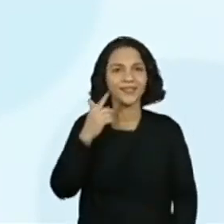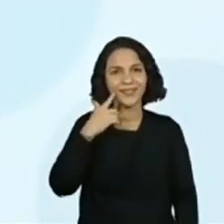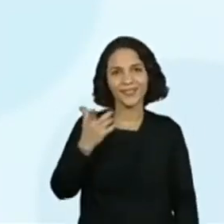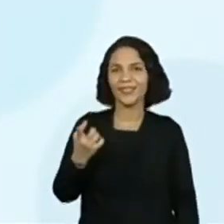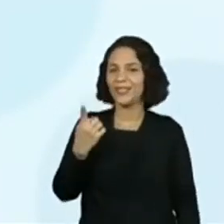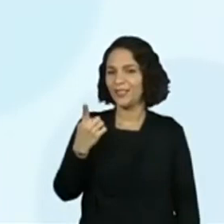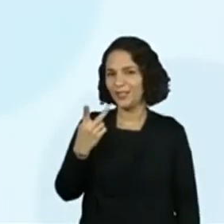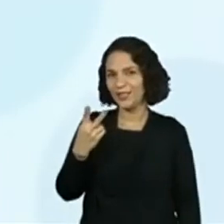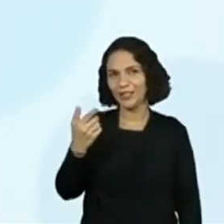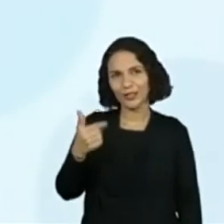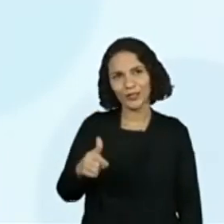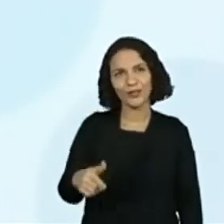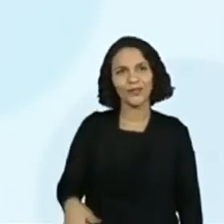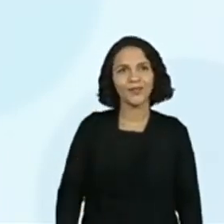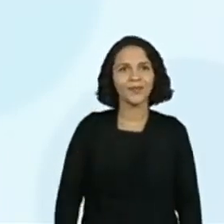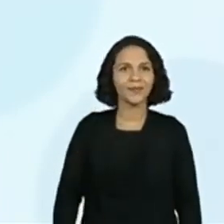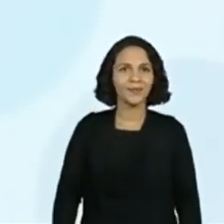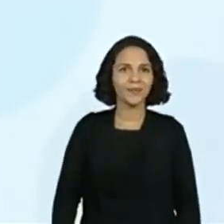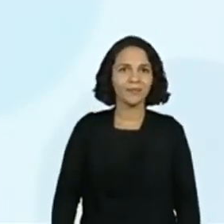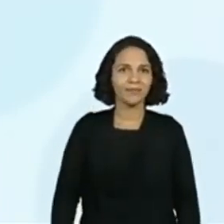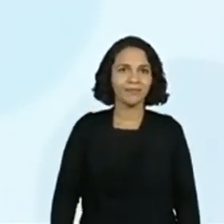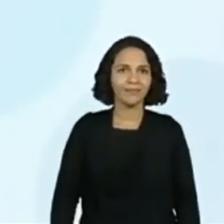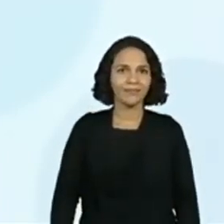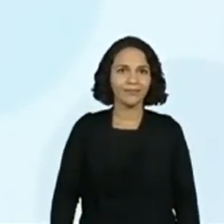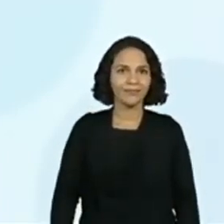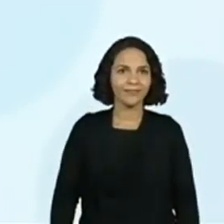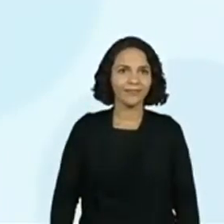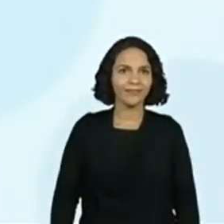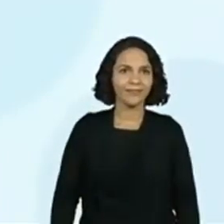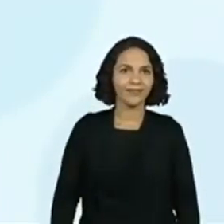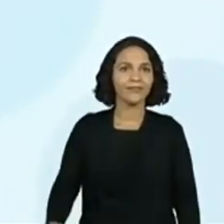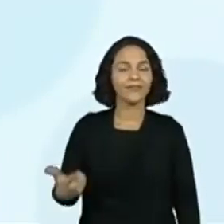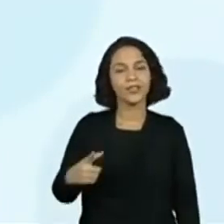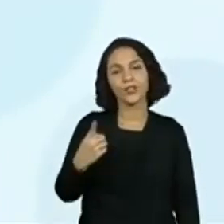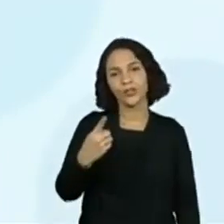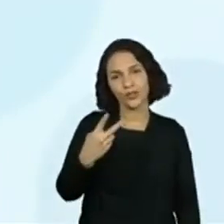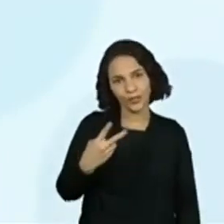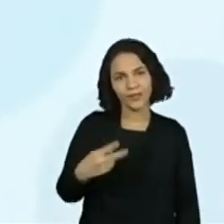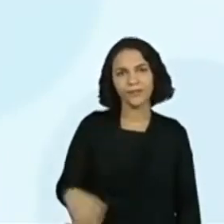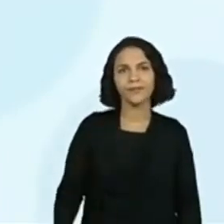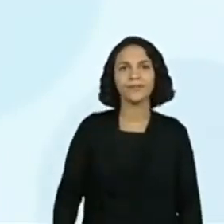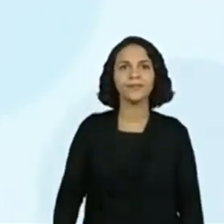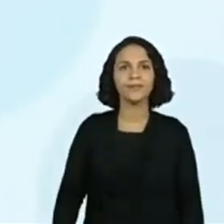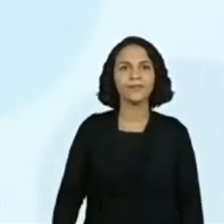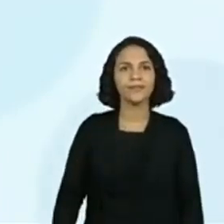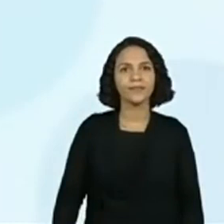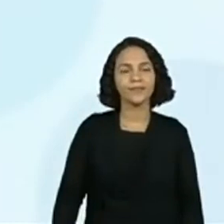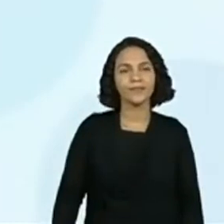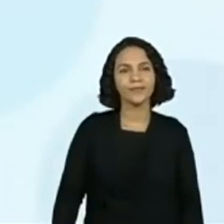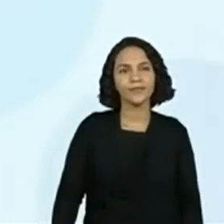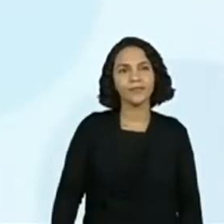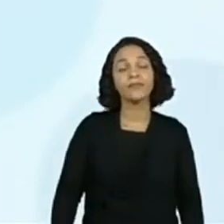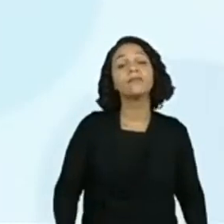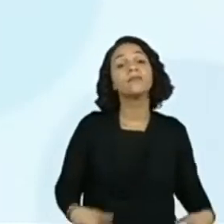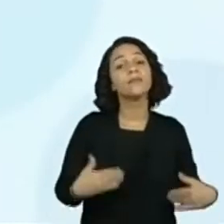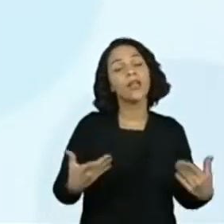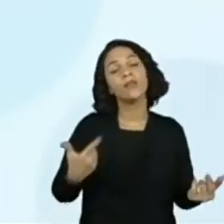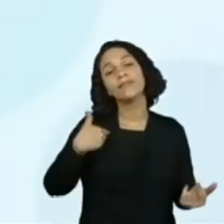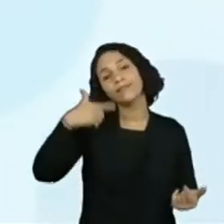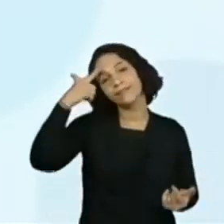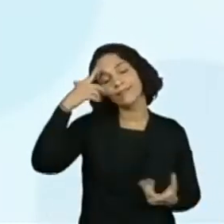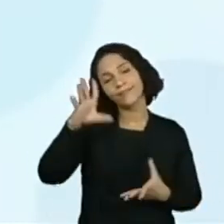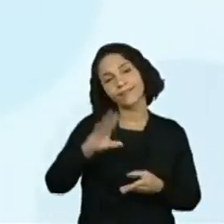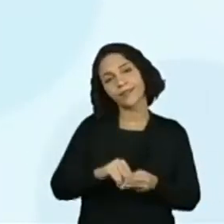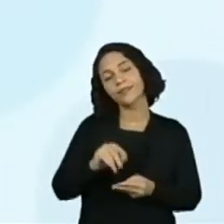novamente. Exato. E 6 mais 6, 12. 12 novamente. Logo.